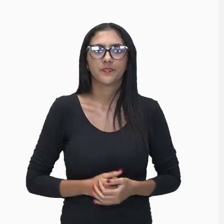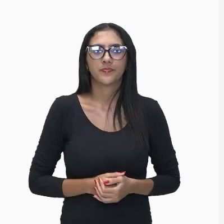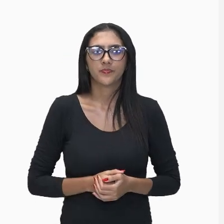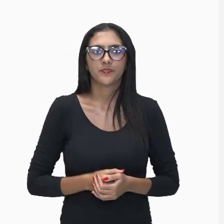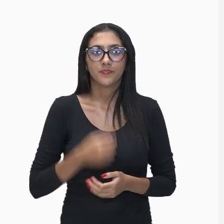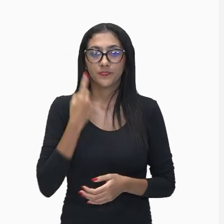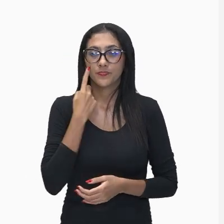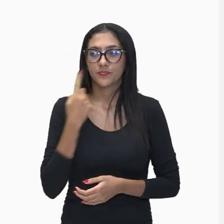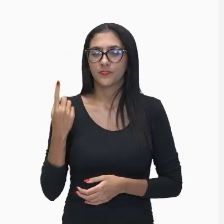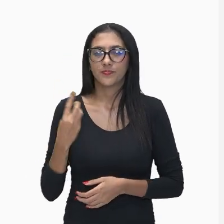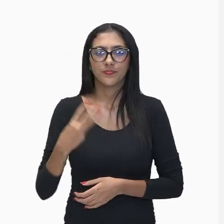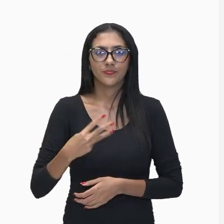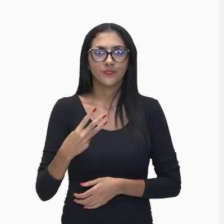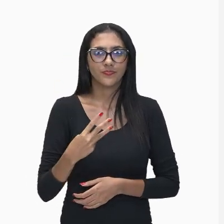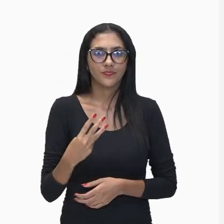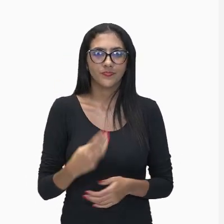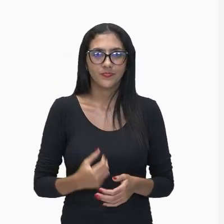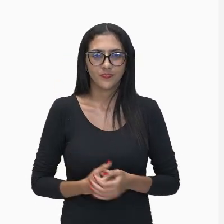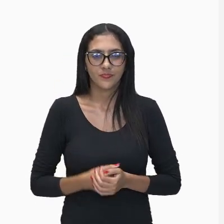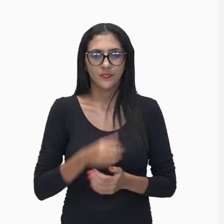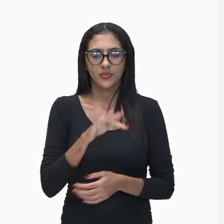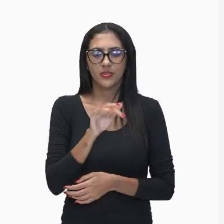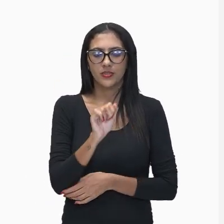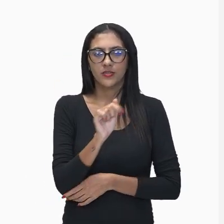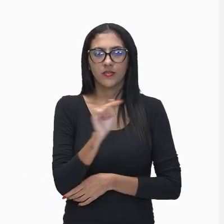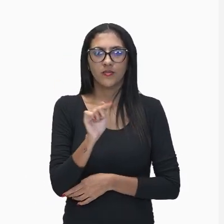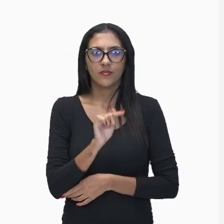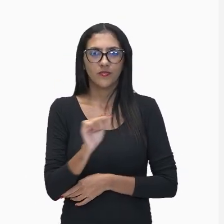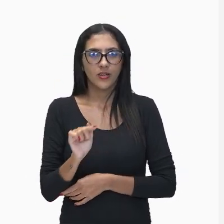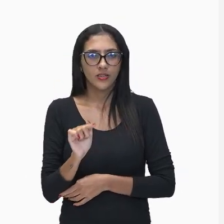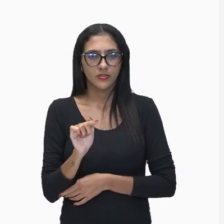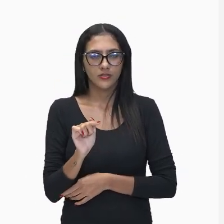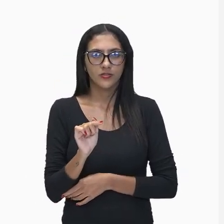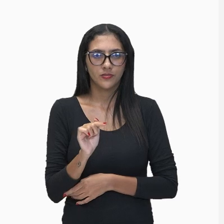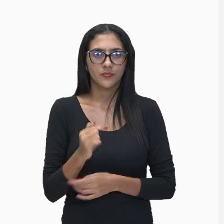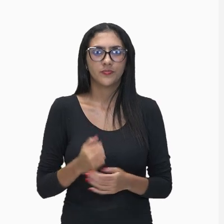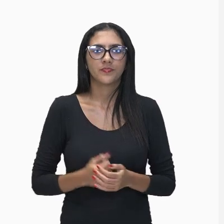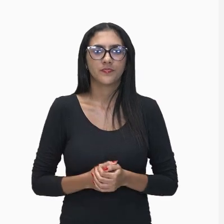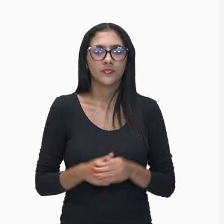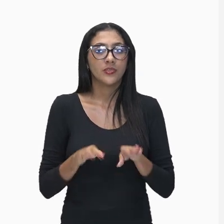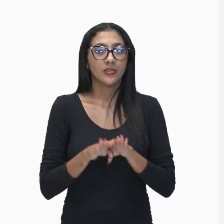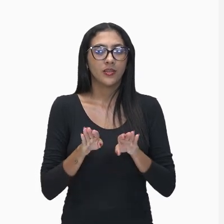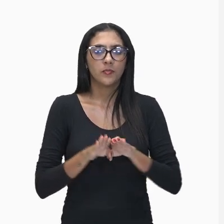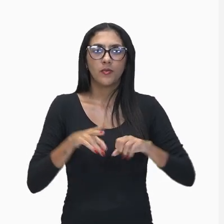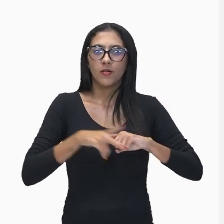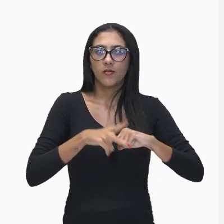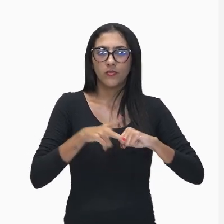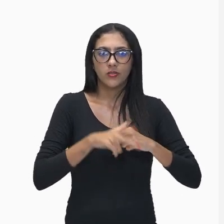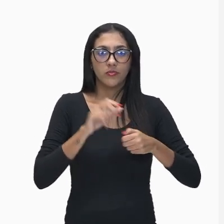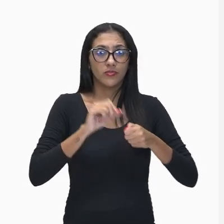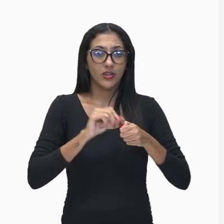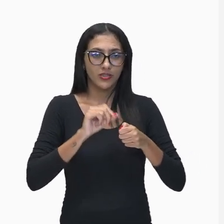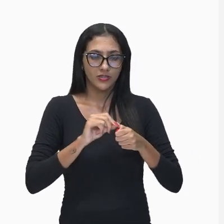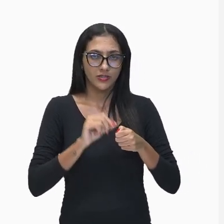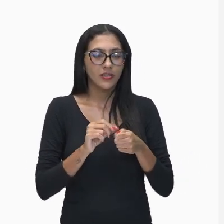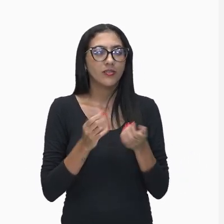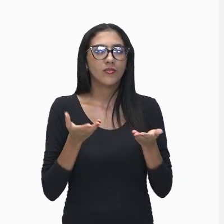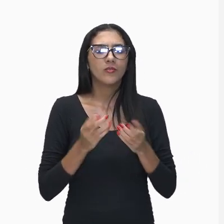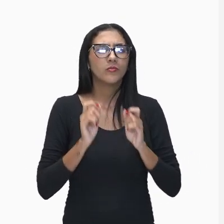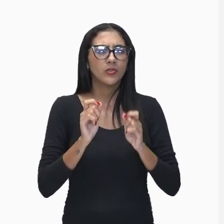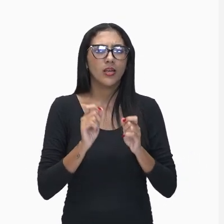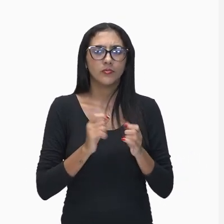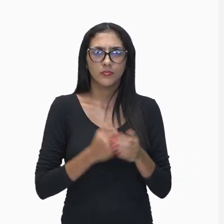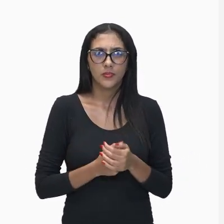Faz 2 décadas que não vejo José. Verbo fazer na indicação de tempo cronológico